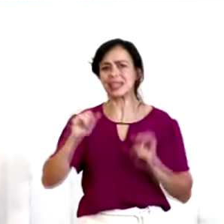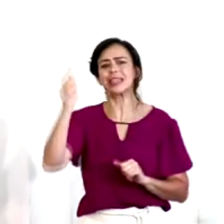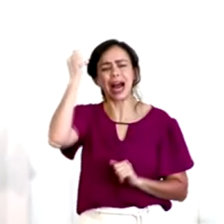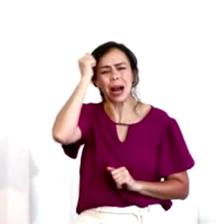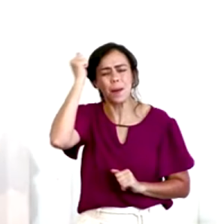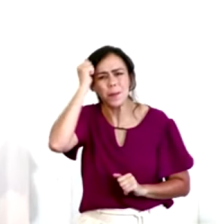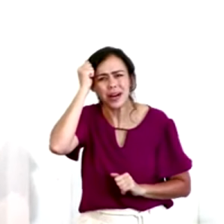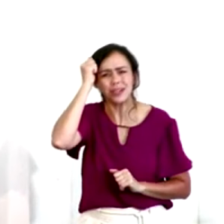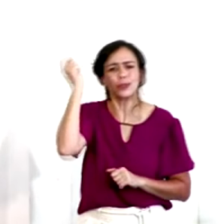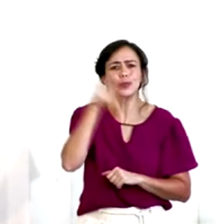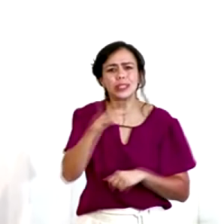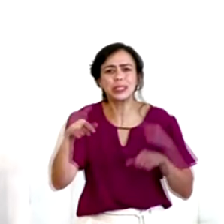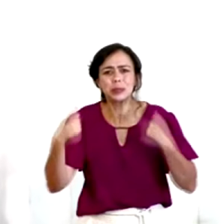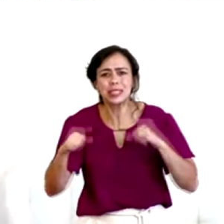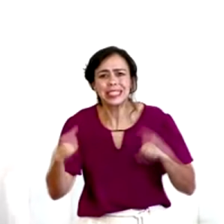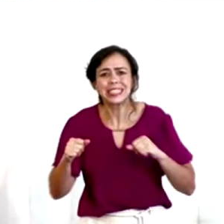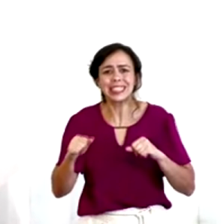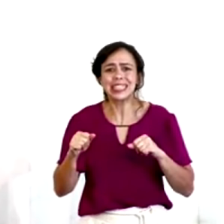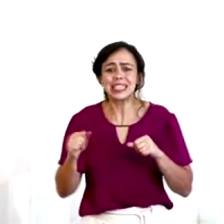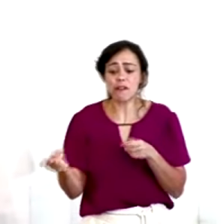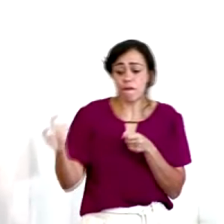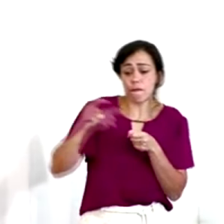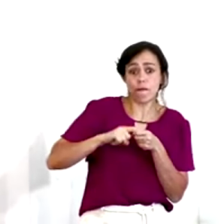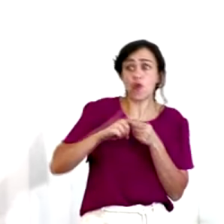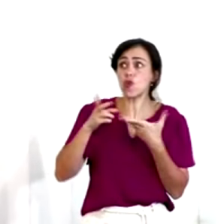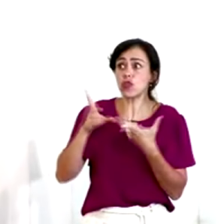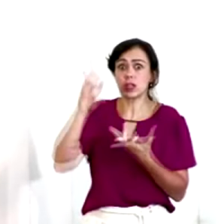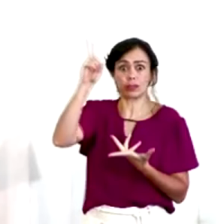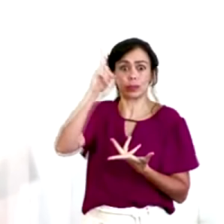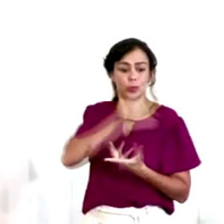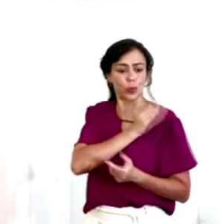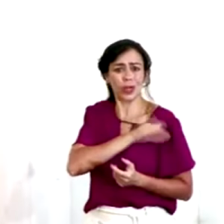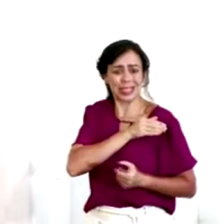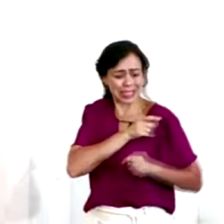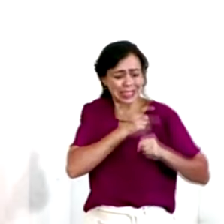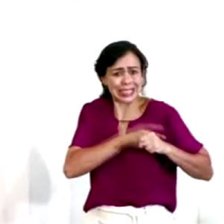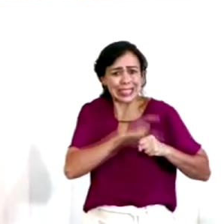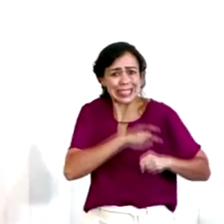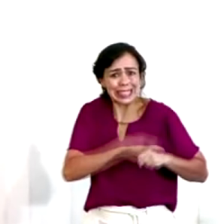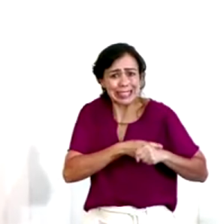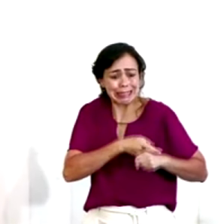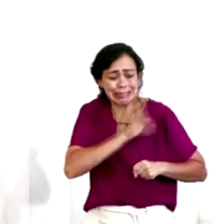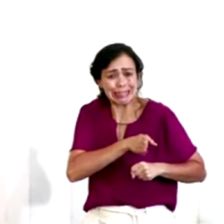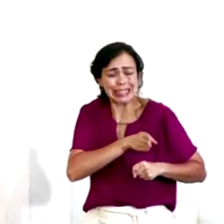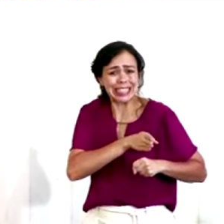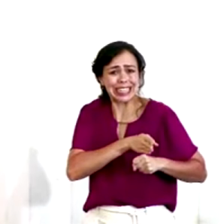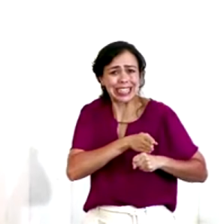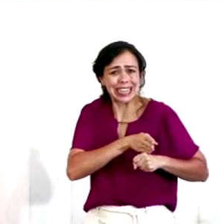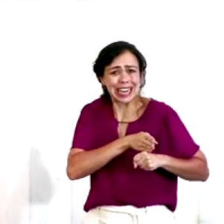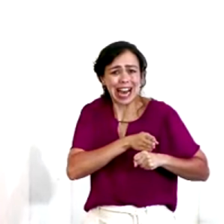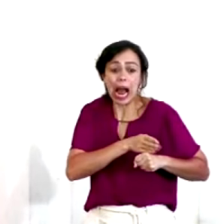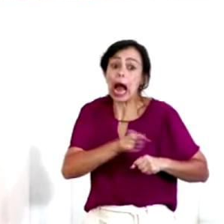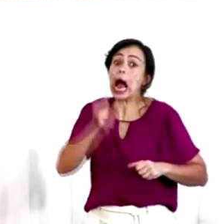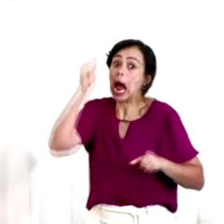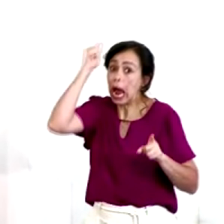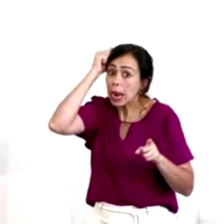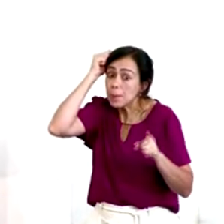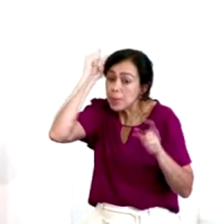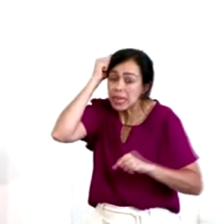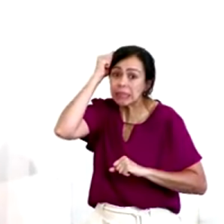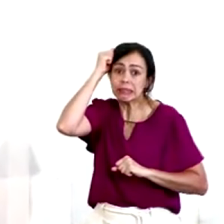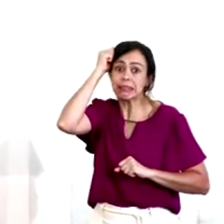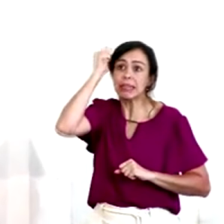Deus. O povo tinha um coração duro. E por isso, Deus começou a avisar a este